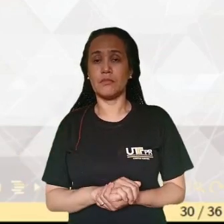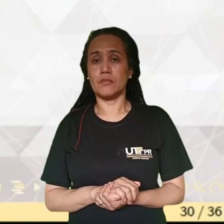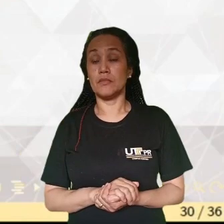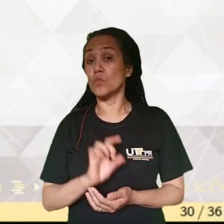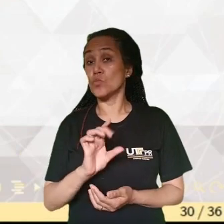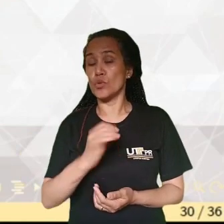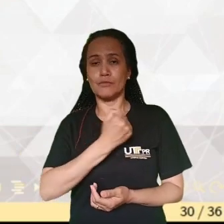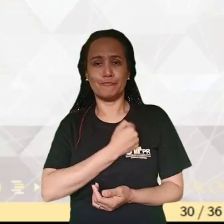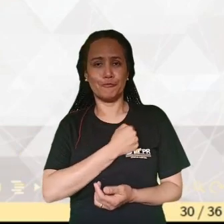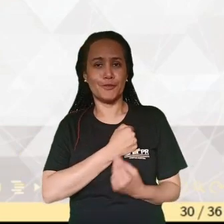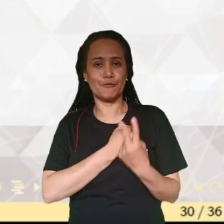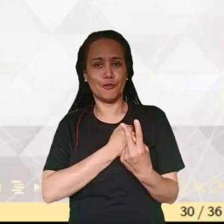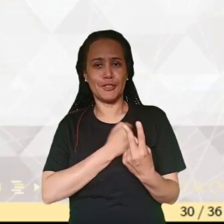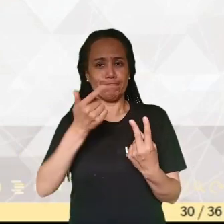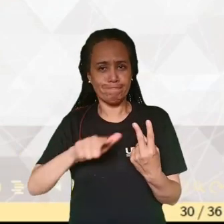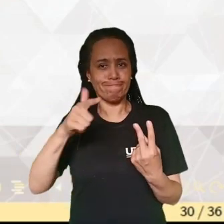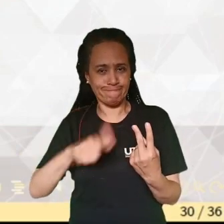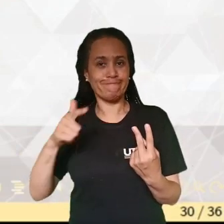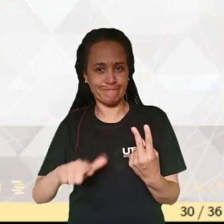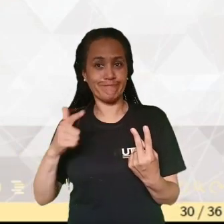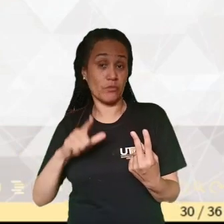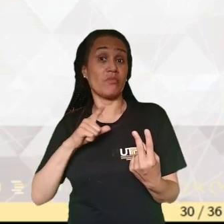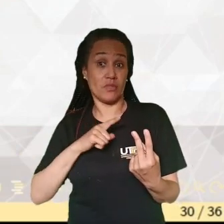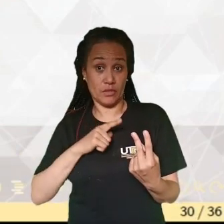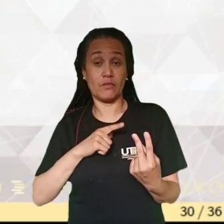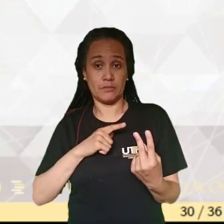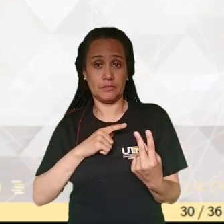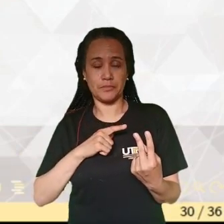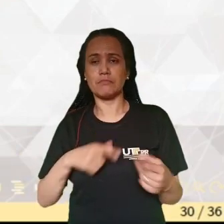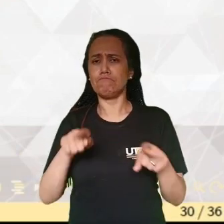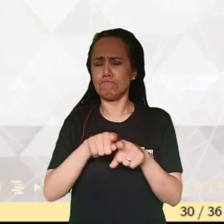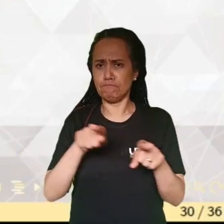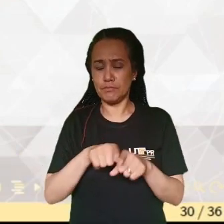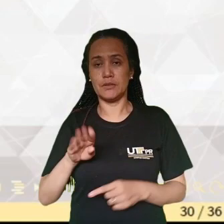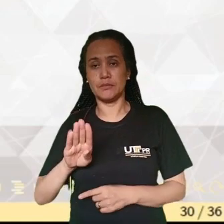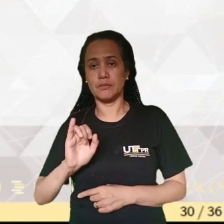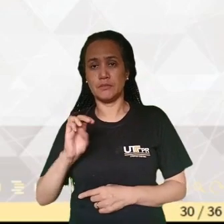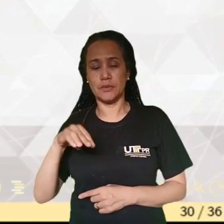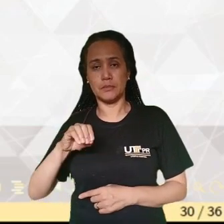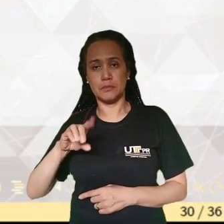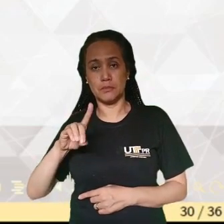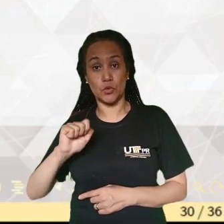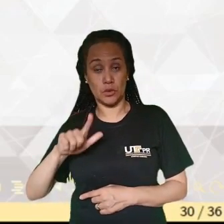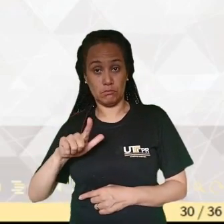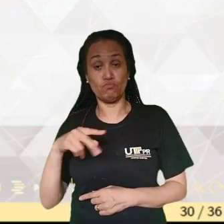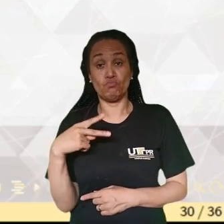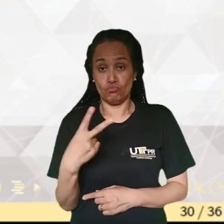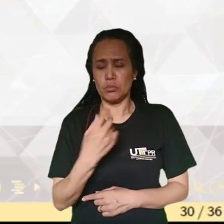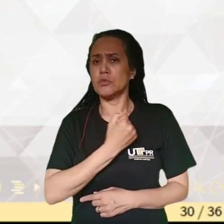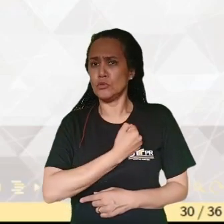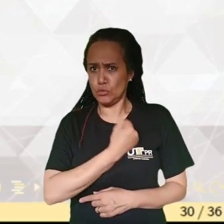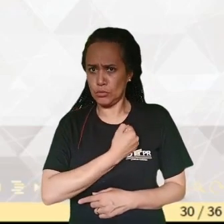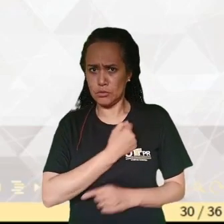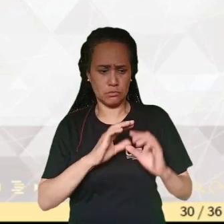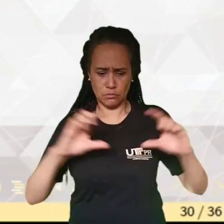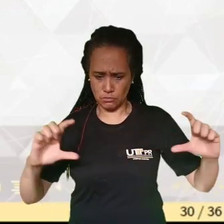3. Apenas o número 2 apareceu com maior frequência de observação. Temos o bimodal, que você pode ter dois